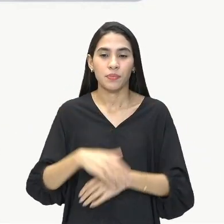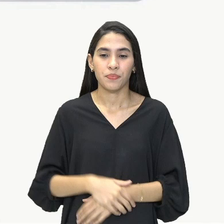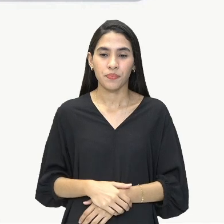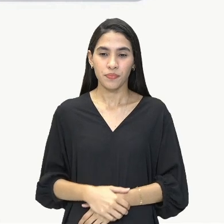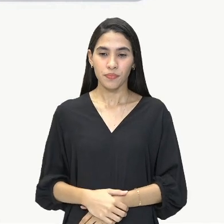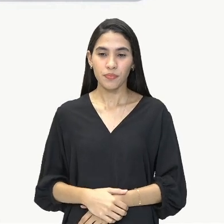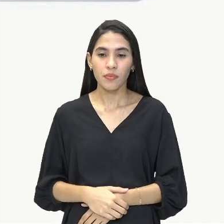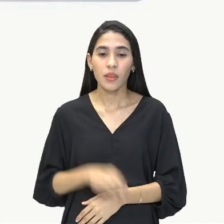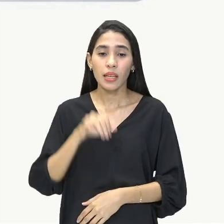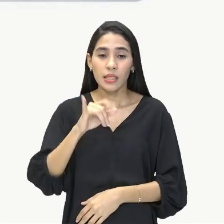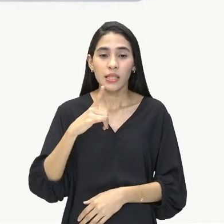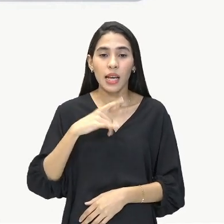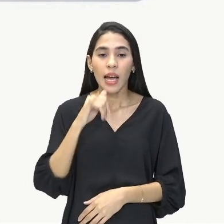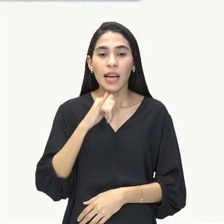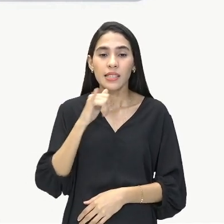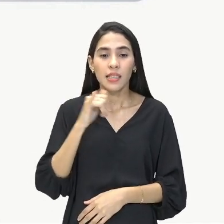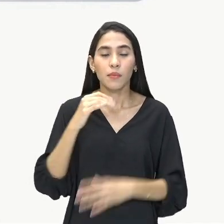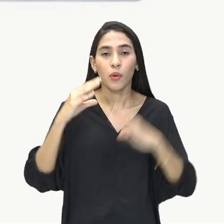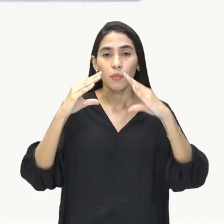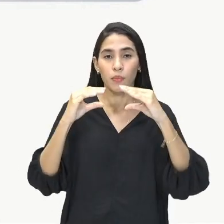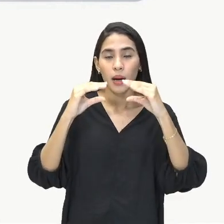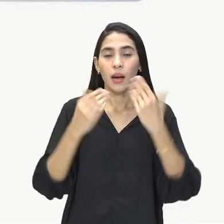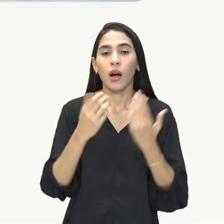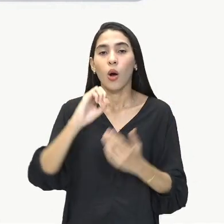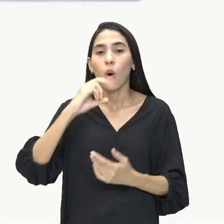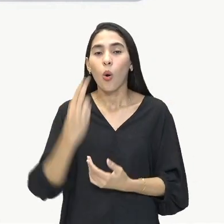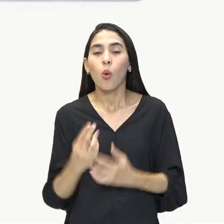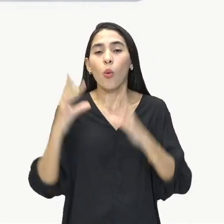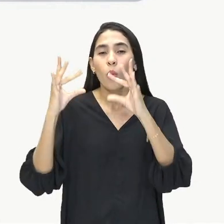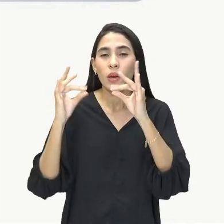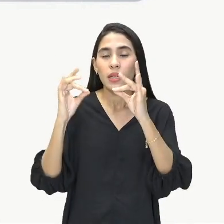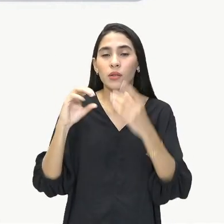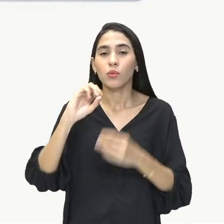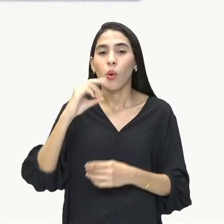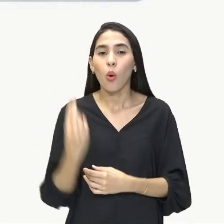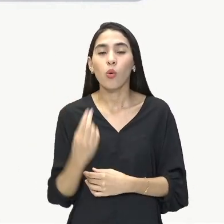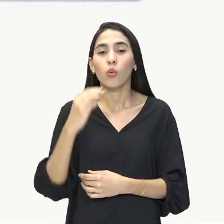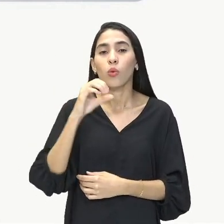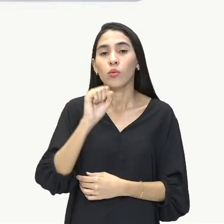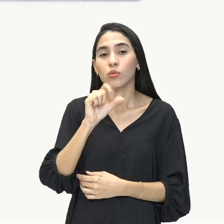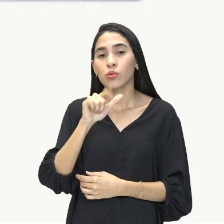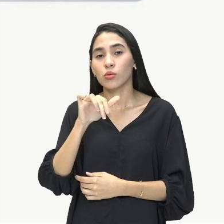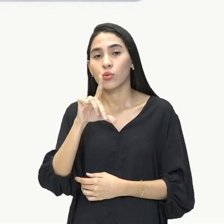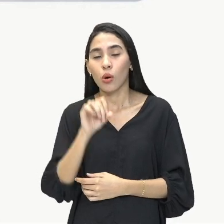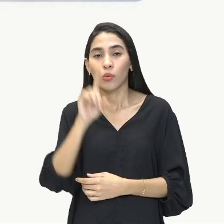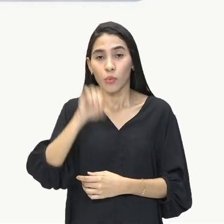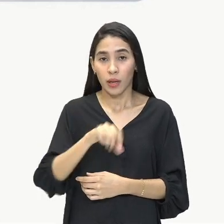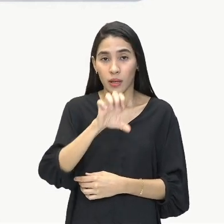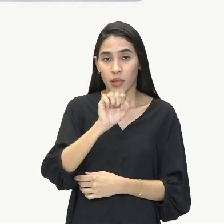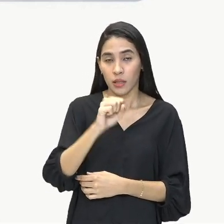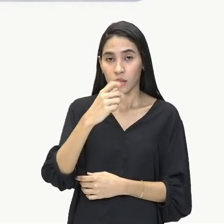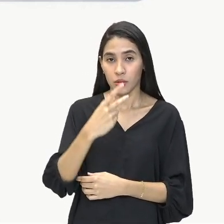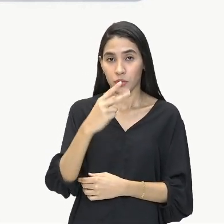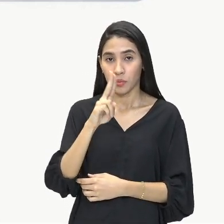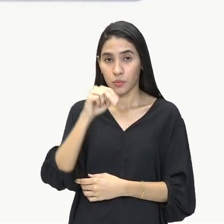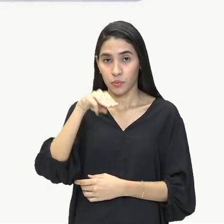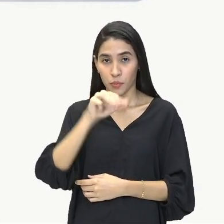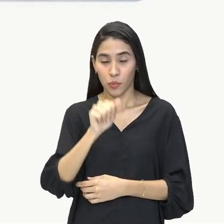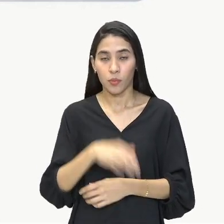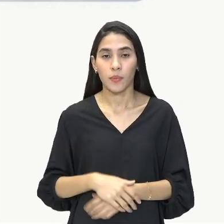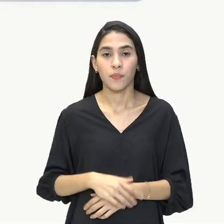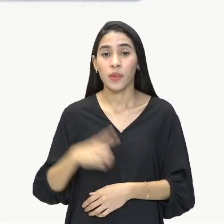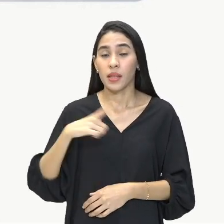o disperso for um gás ou um líquido ou sólido, ele é uma espuma. Aqui nós temos a